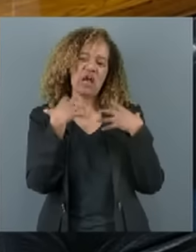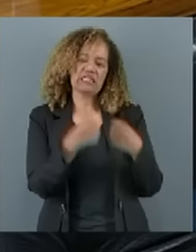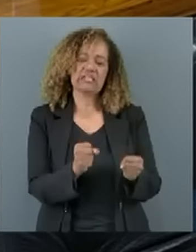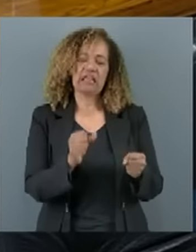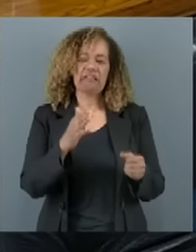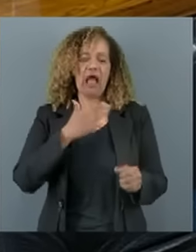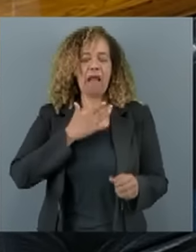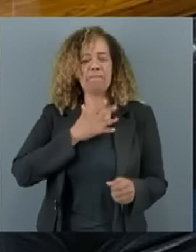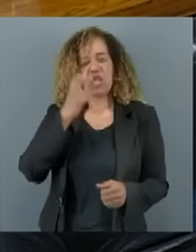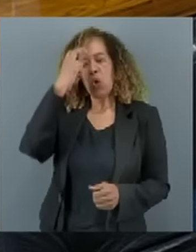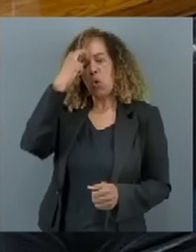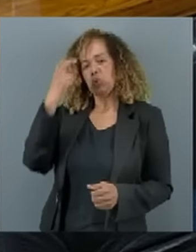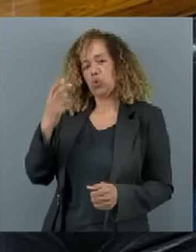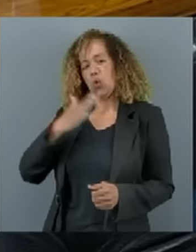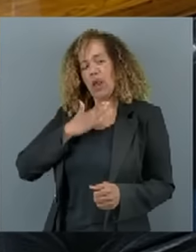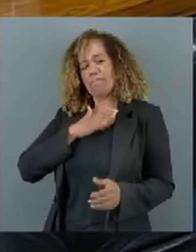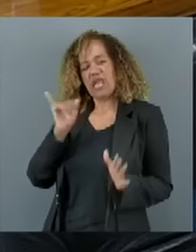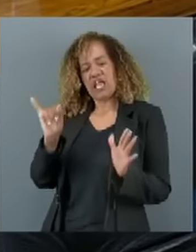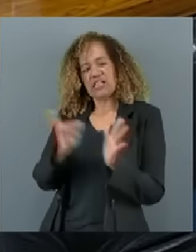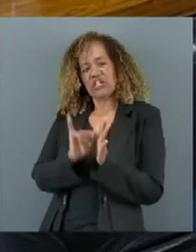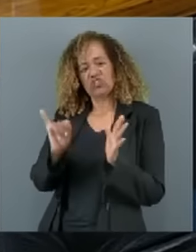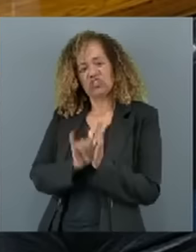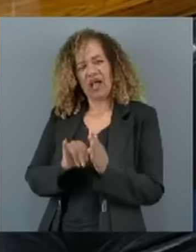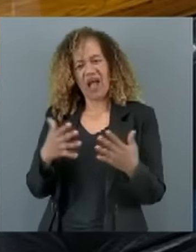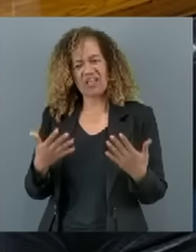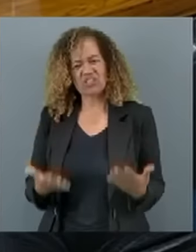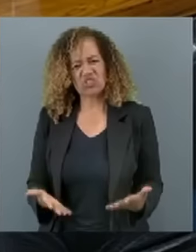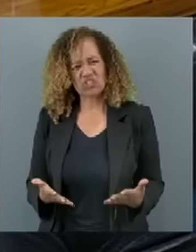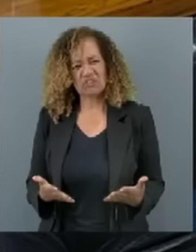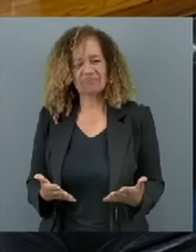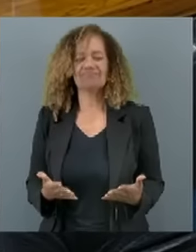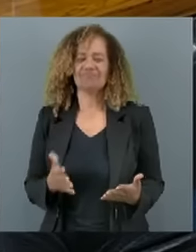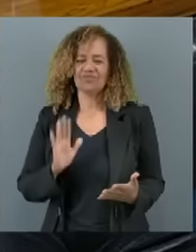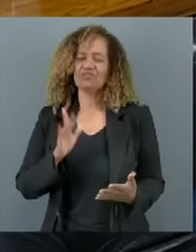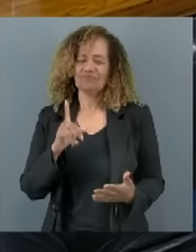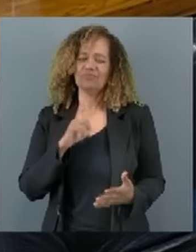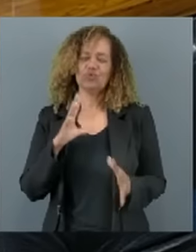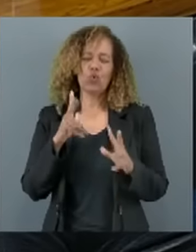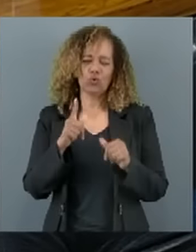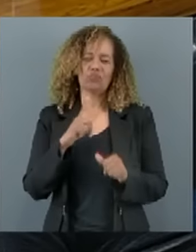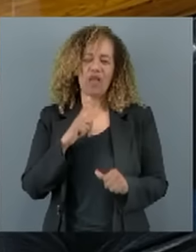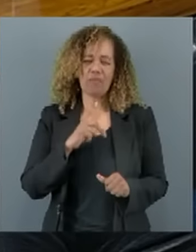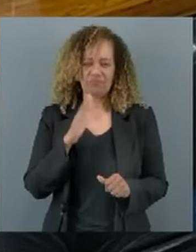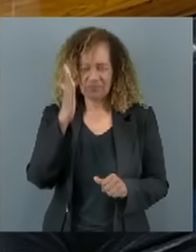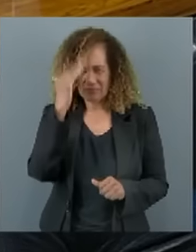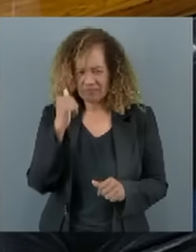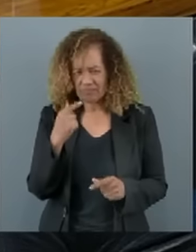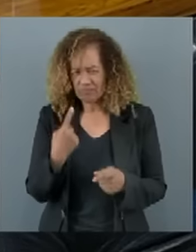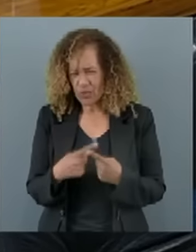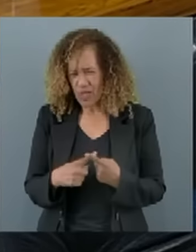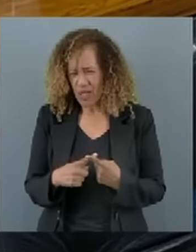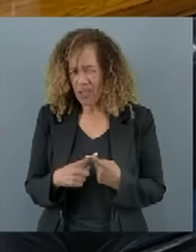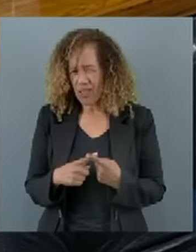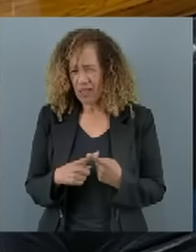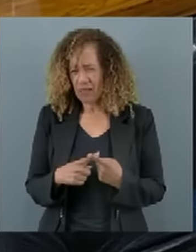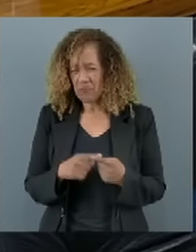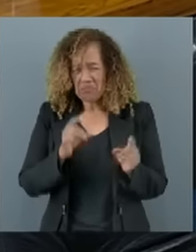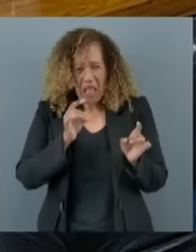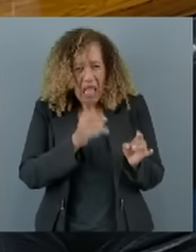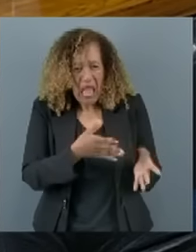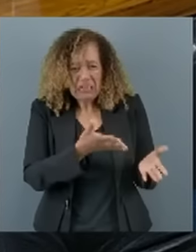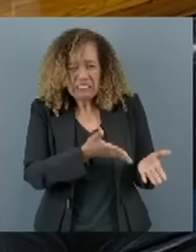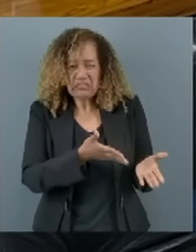cultura e a minha identidade é tudo que nós temos sabe por quê Porque é tudo que nos resta